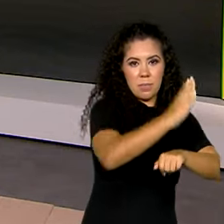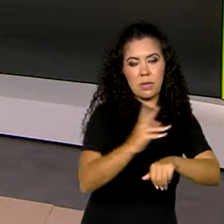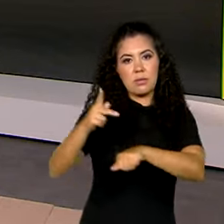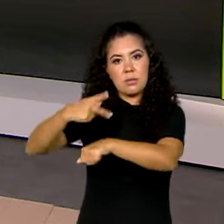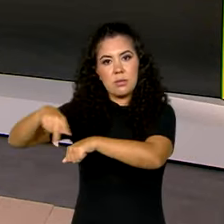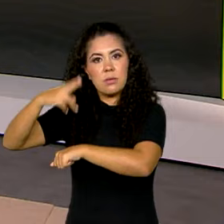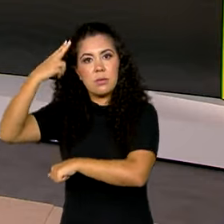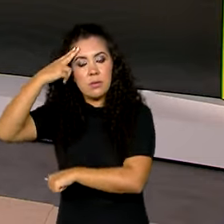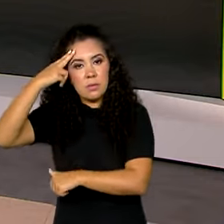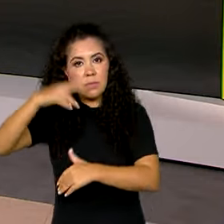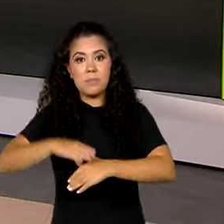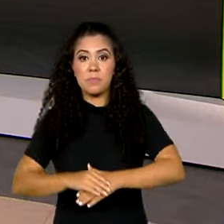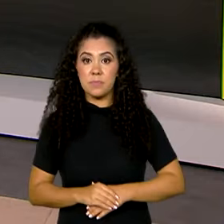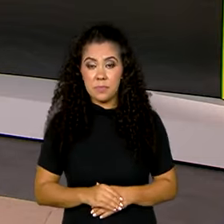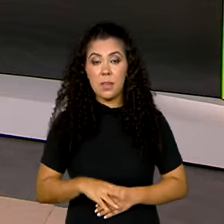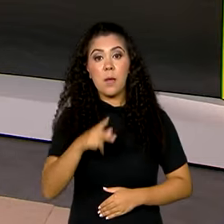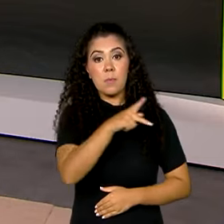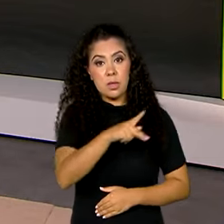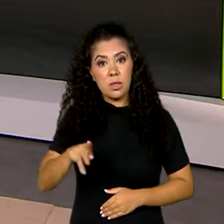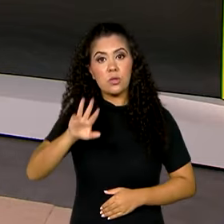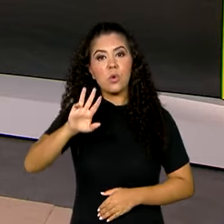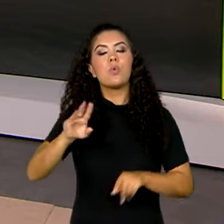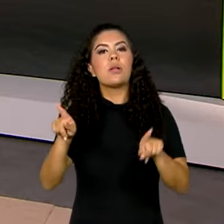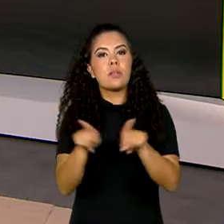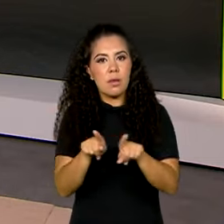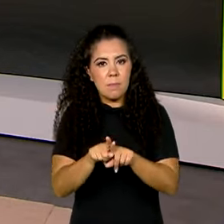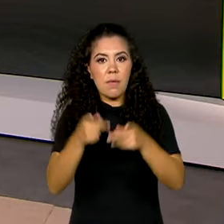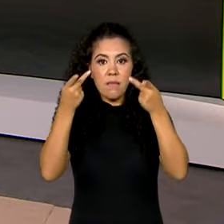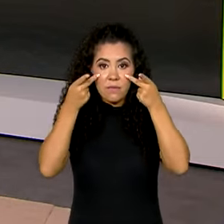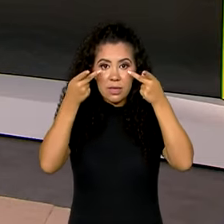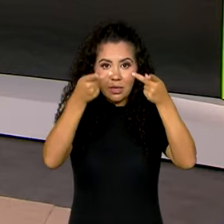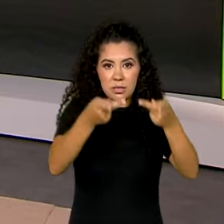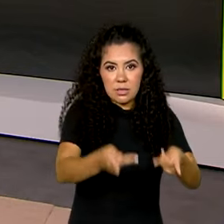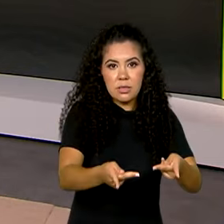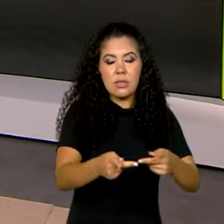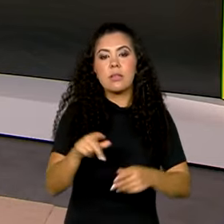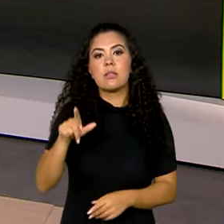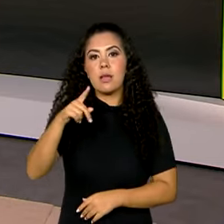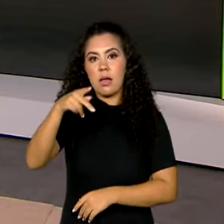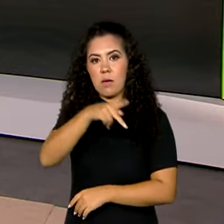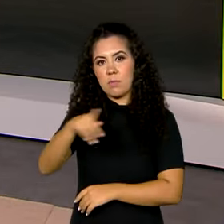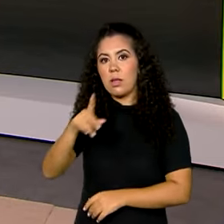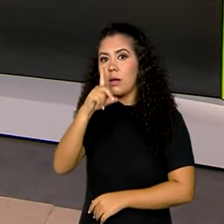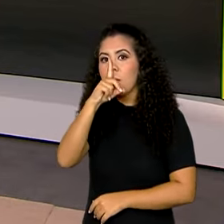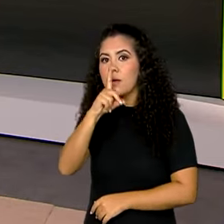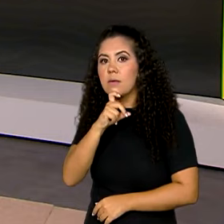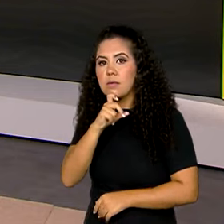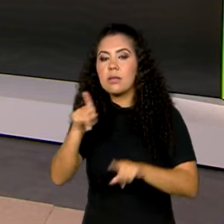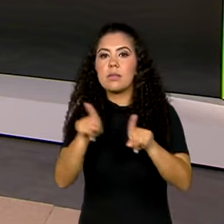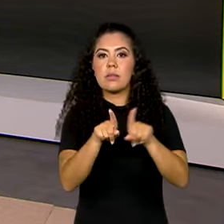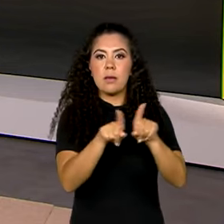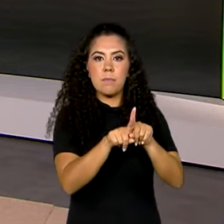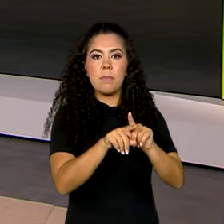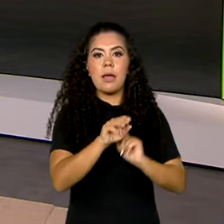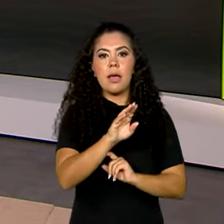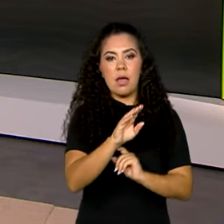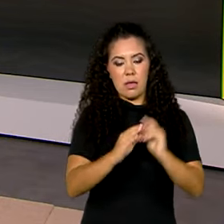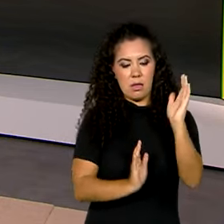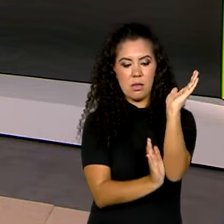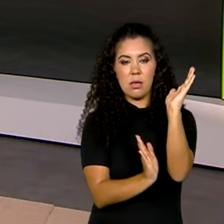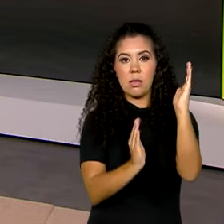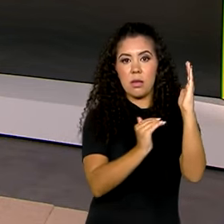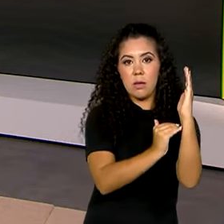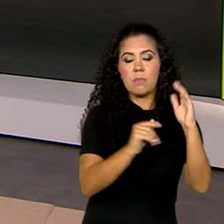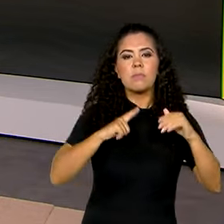Arábia Saudita, o presidente Lula também vai visitar Doha, no Catar, e Berlim, na Alemanha, para tratar de temas de interesse